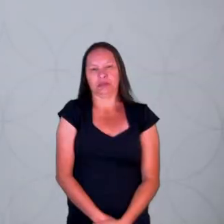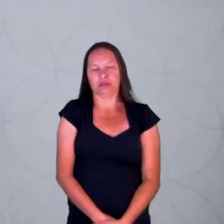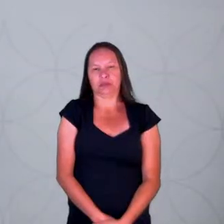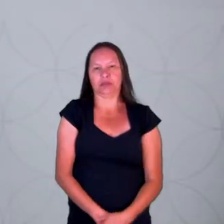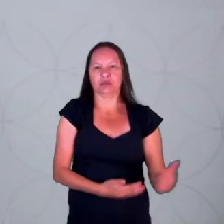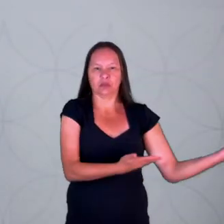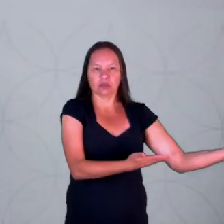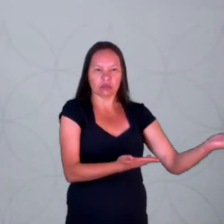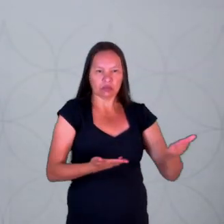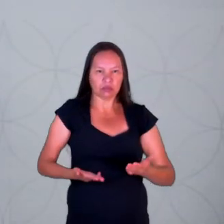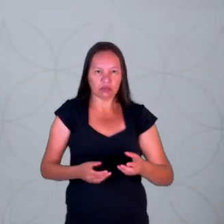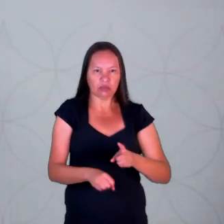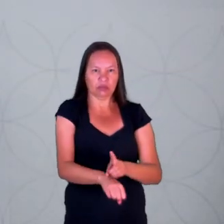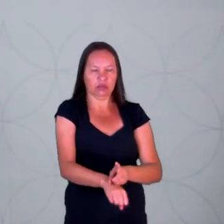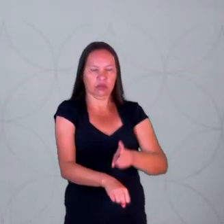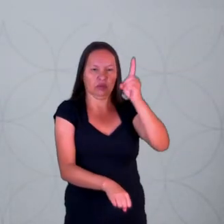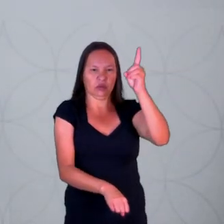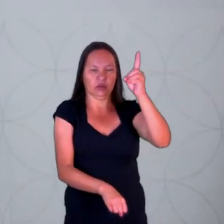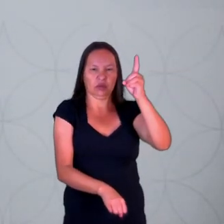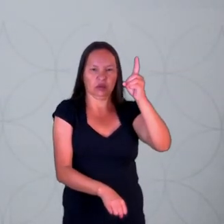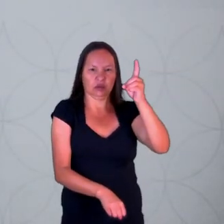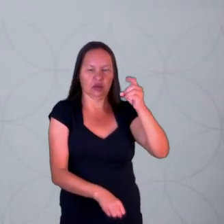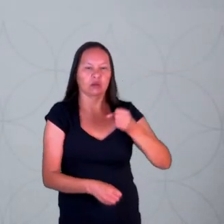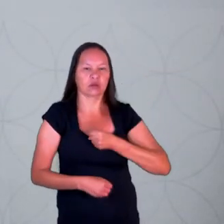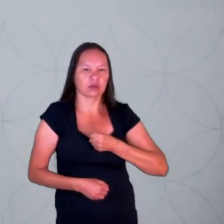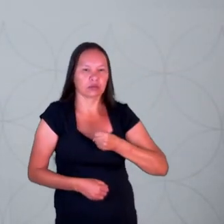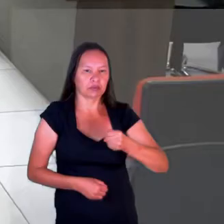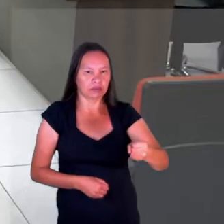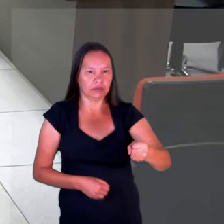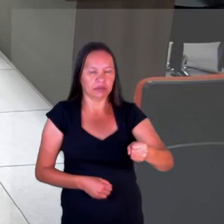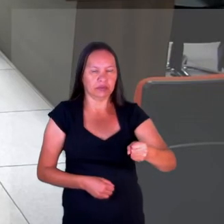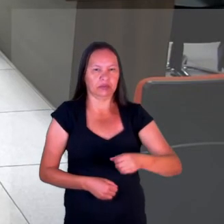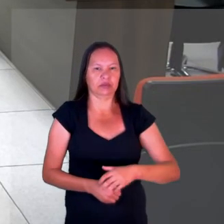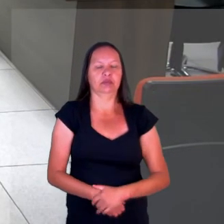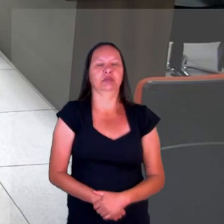convido A dout Alexandra burlen a fazer uso da